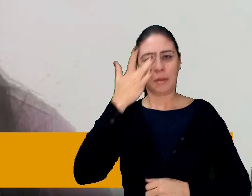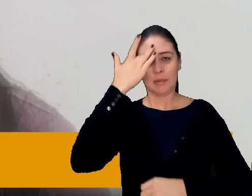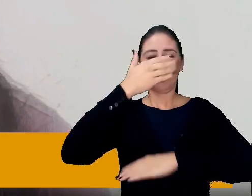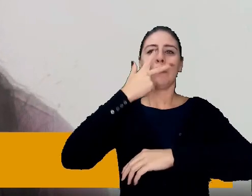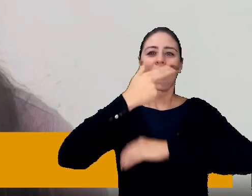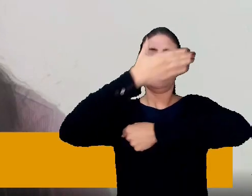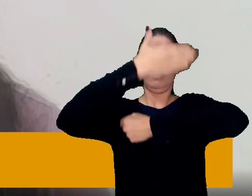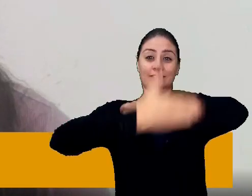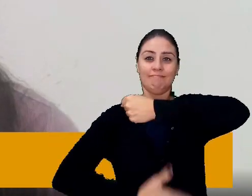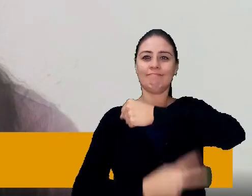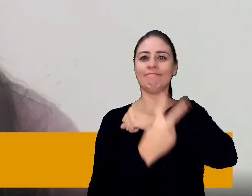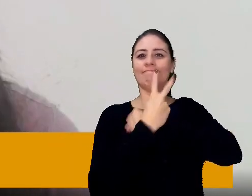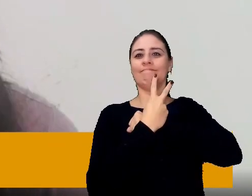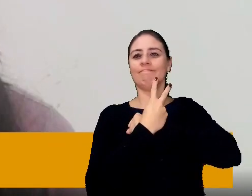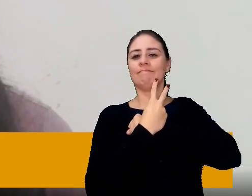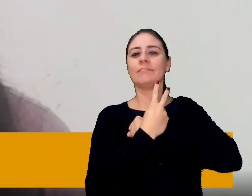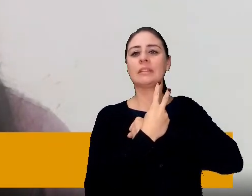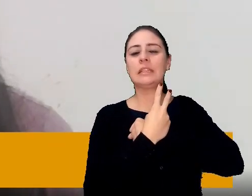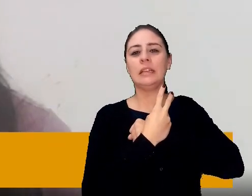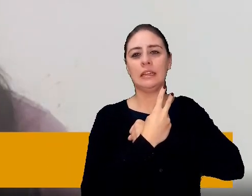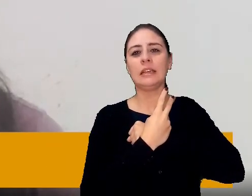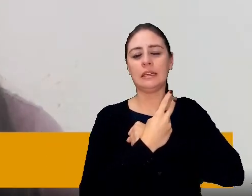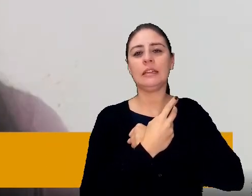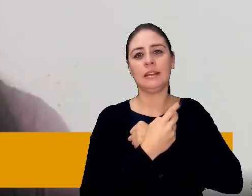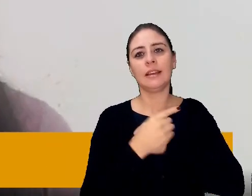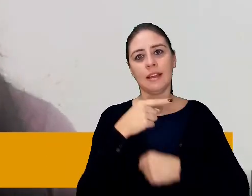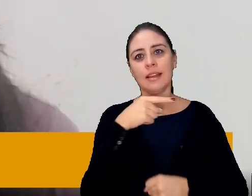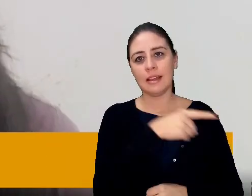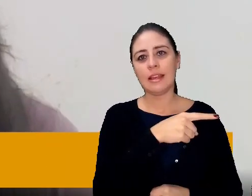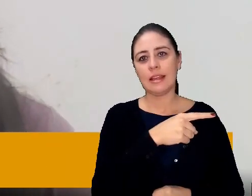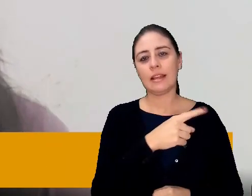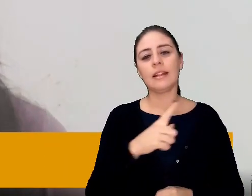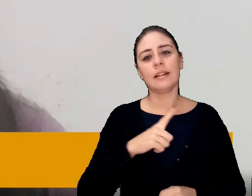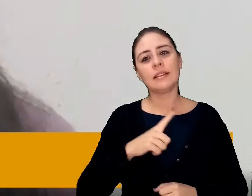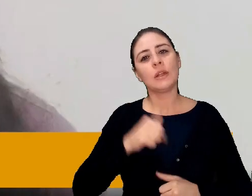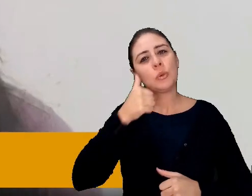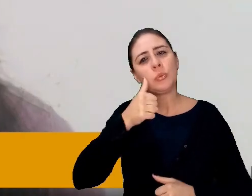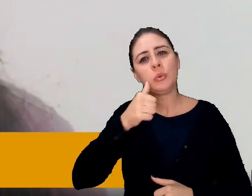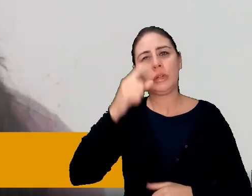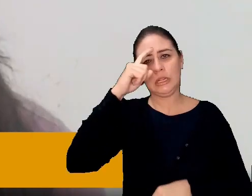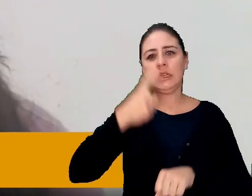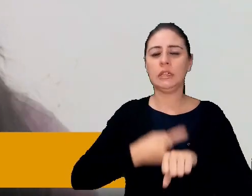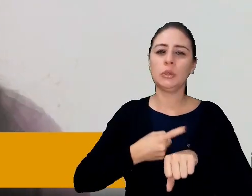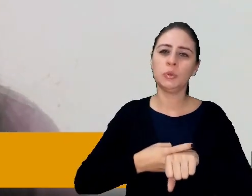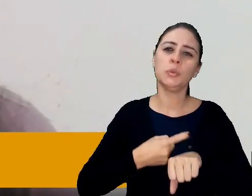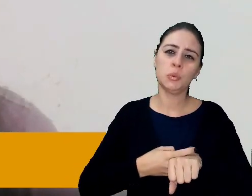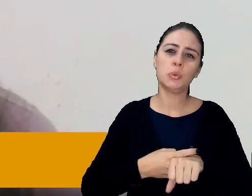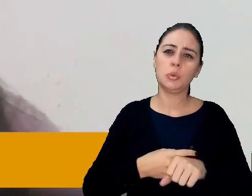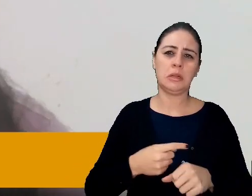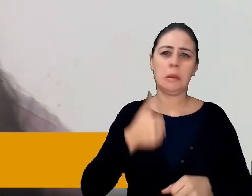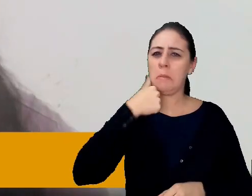se blindou, que se cresceu muito, né? Se tornou uma mulher muito dura. Minha mãe, difícil minha mãe chorar, minha mãe não